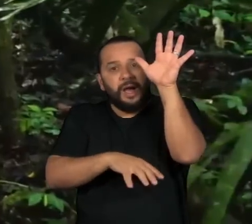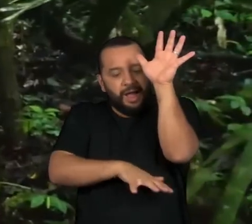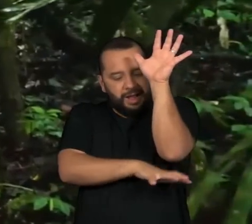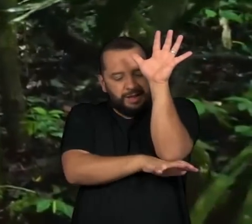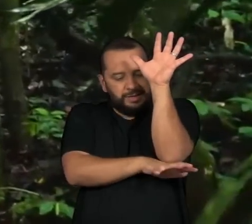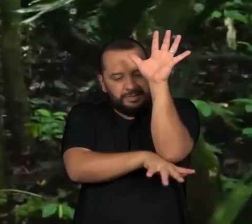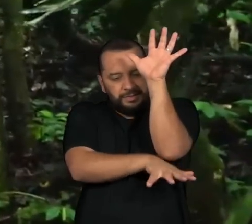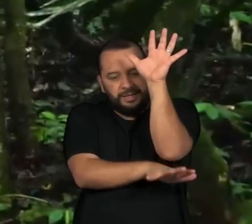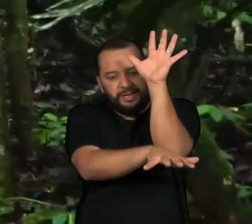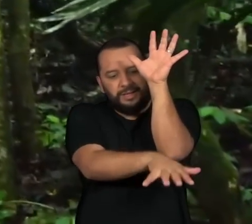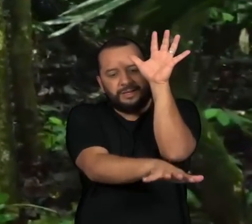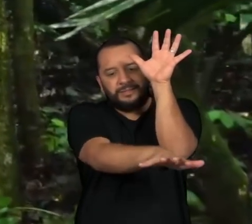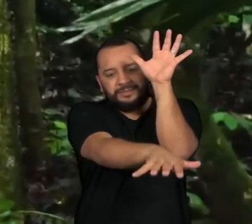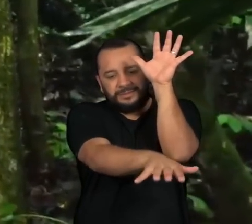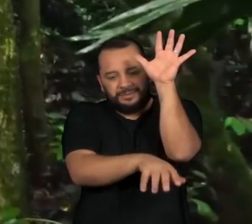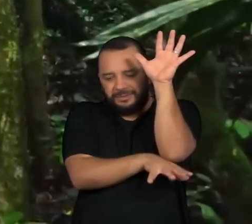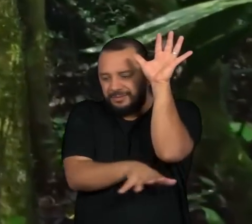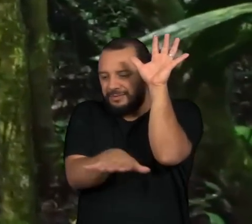característica.